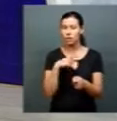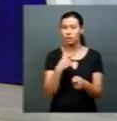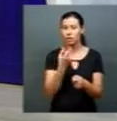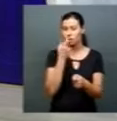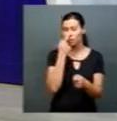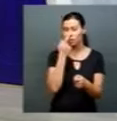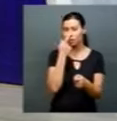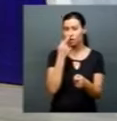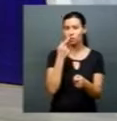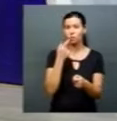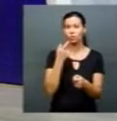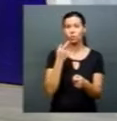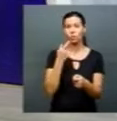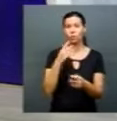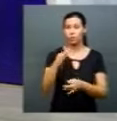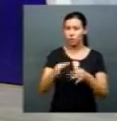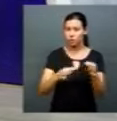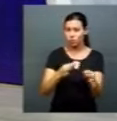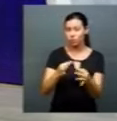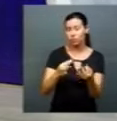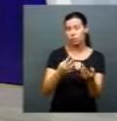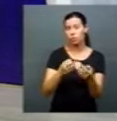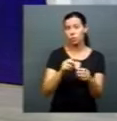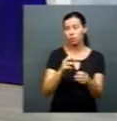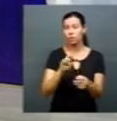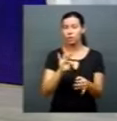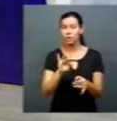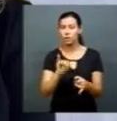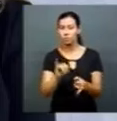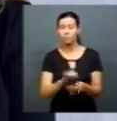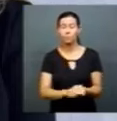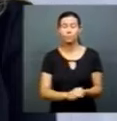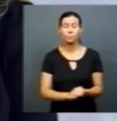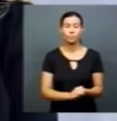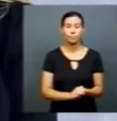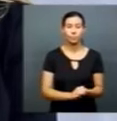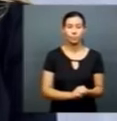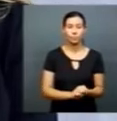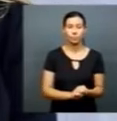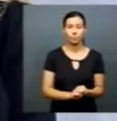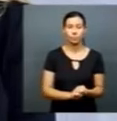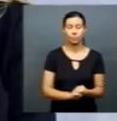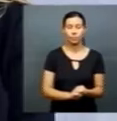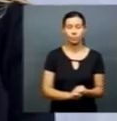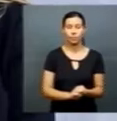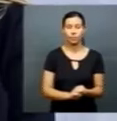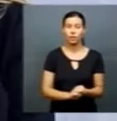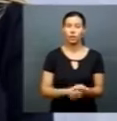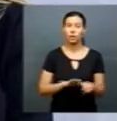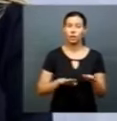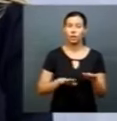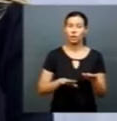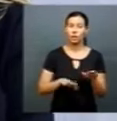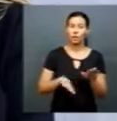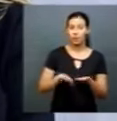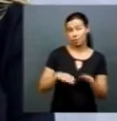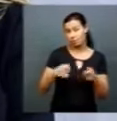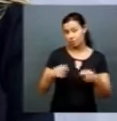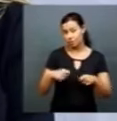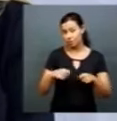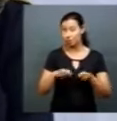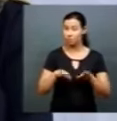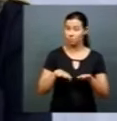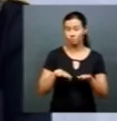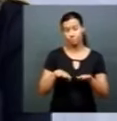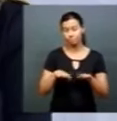TI, por exemplo? Não necessariamente, mas essa é talvez a maior mola propulsora para se montar startups,